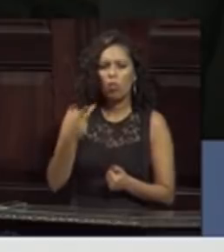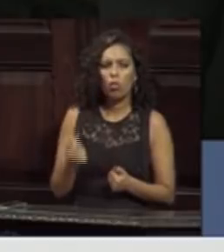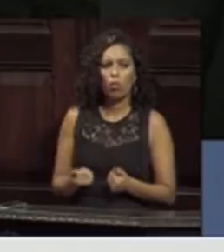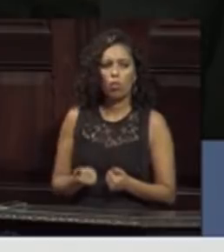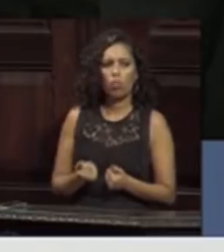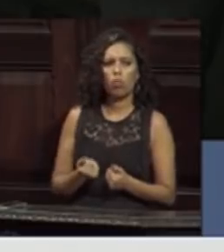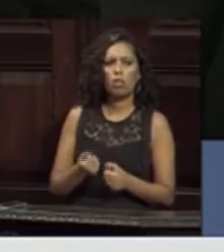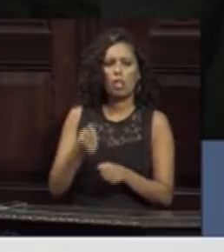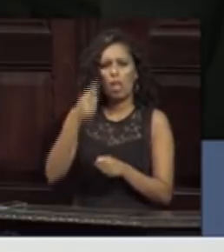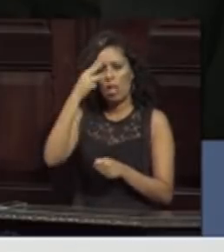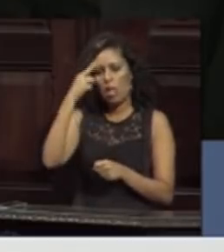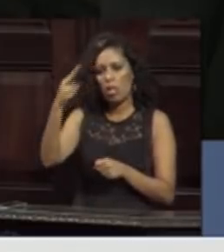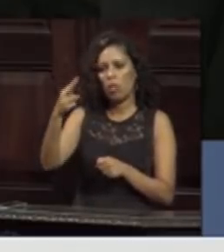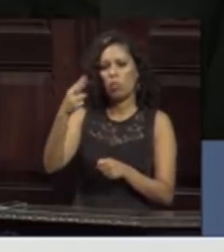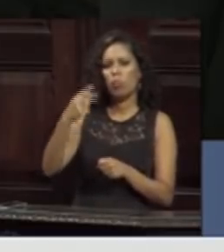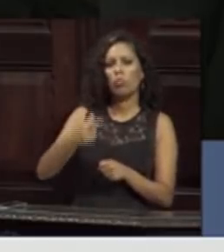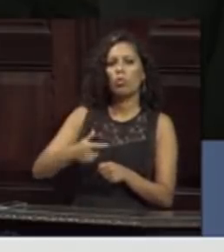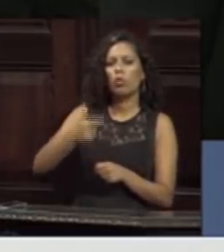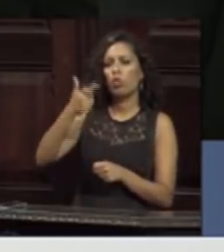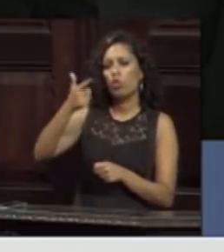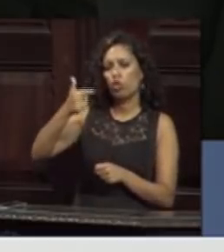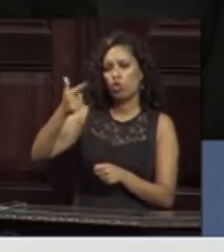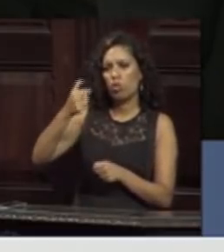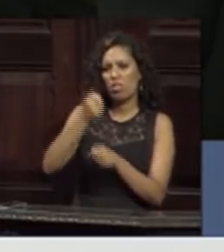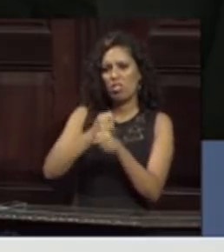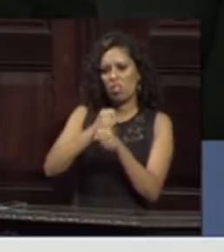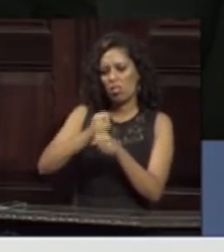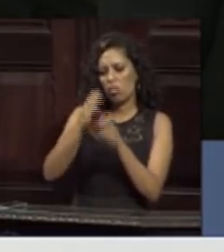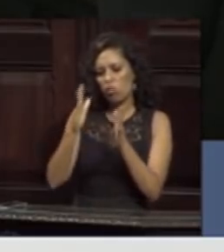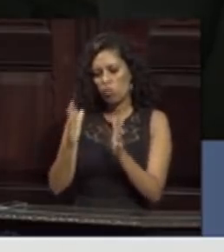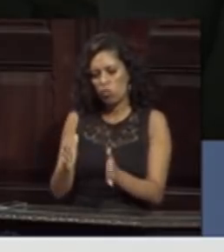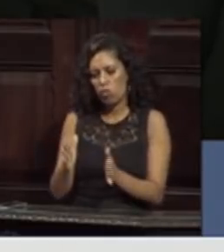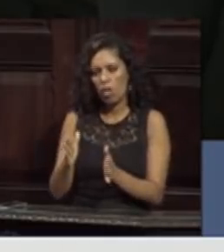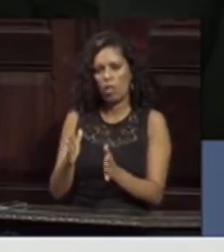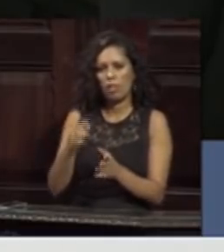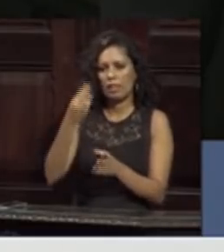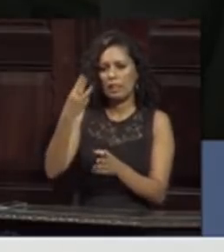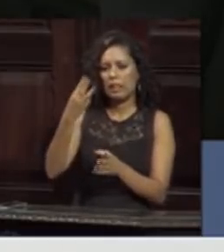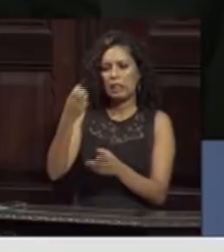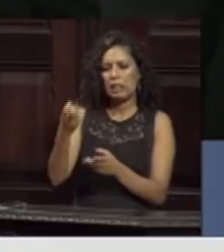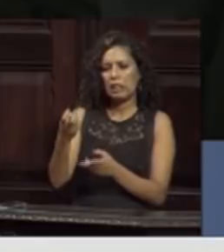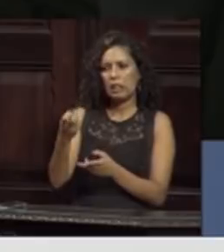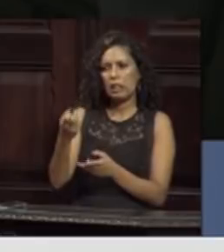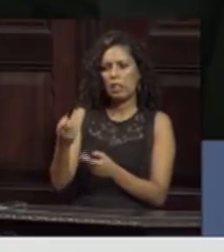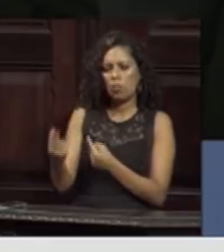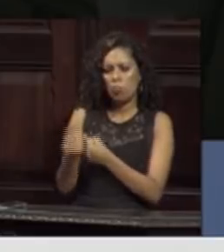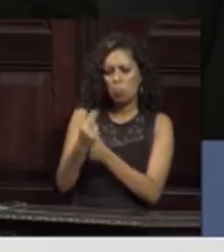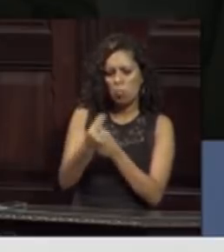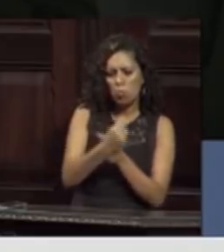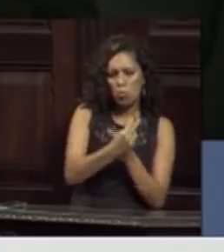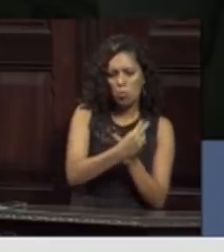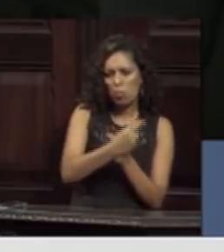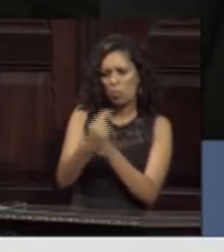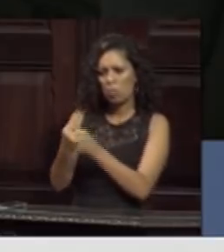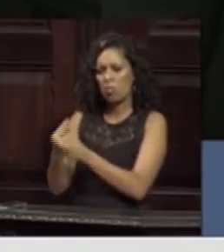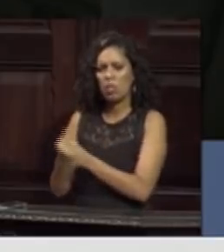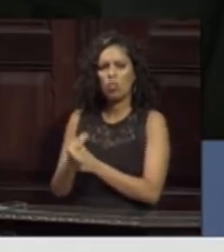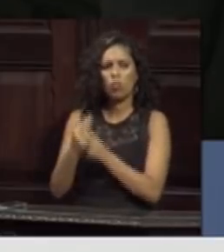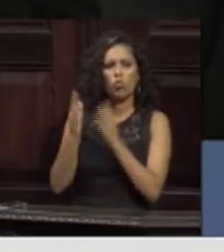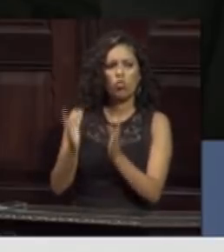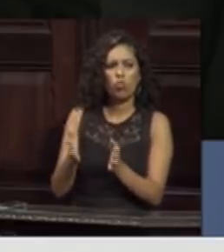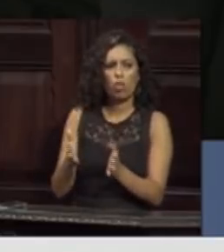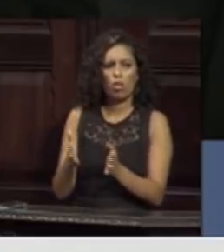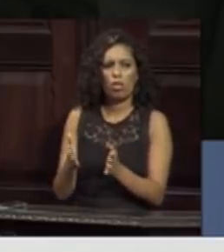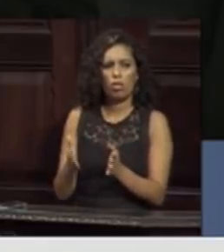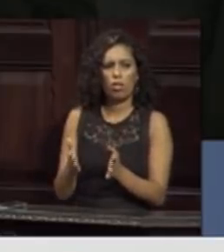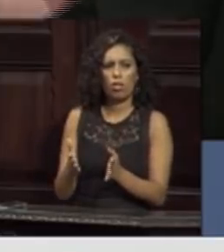12 anos já houve 3 empréstimos remontando a 600 bilhões de reais de investimentos em modernização fazendária, ainda que